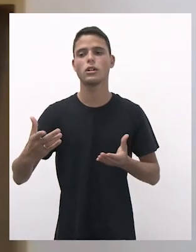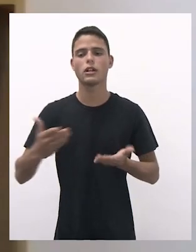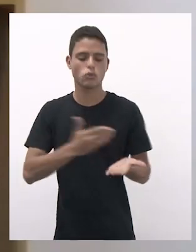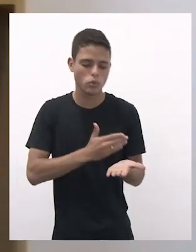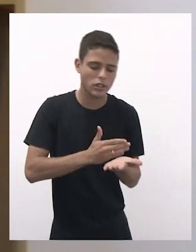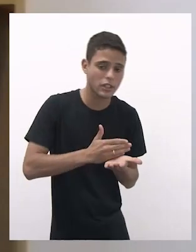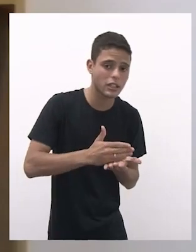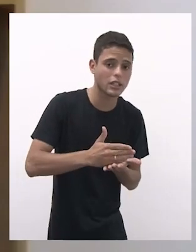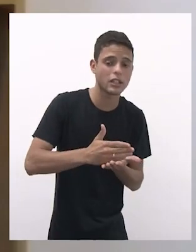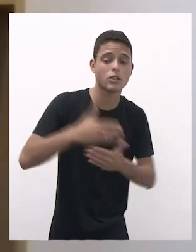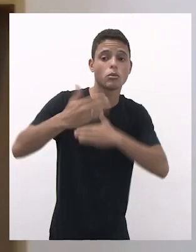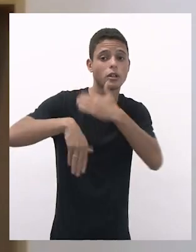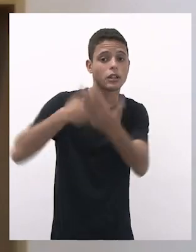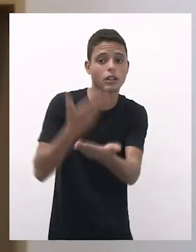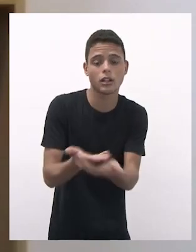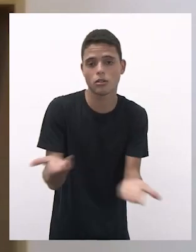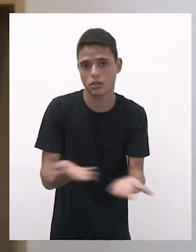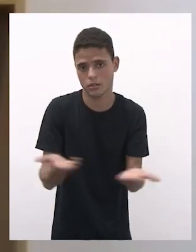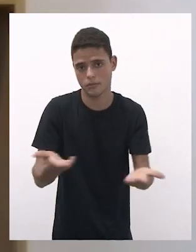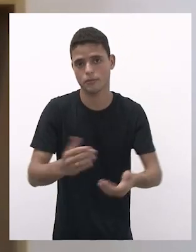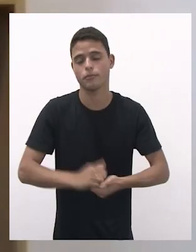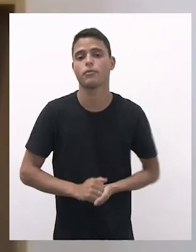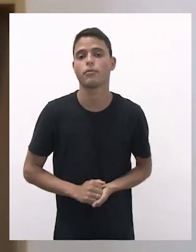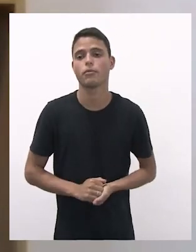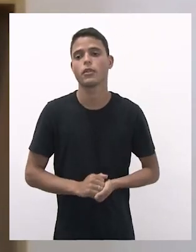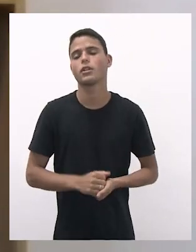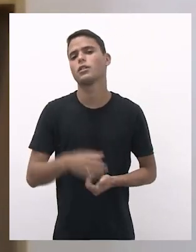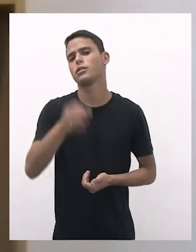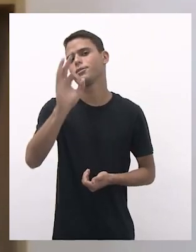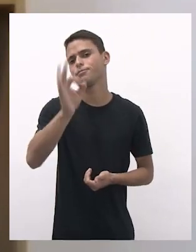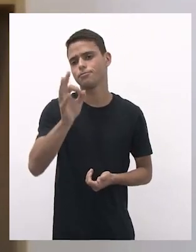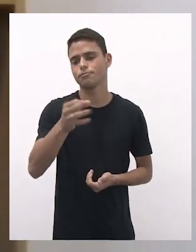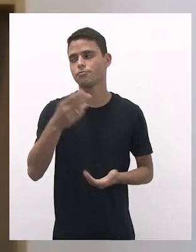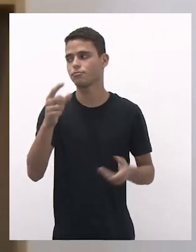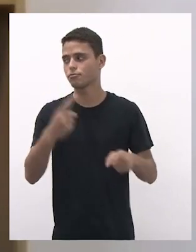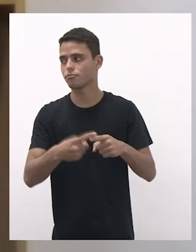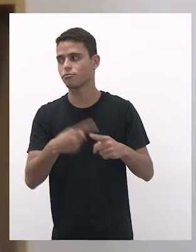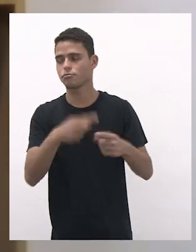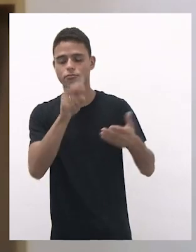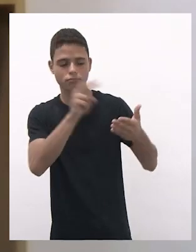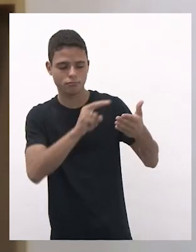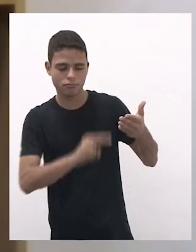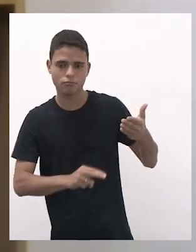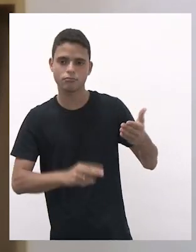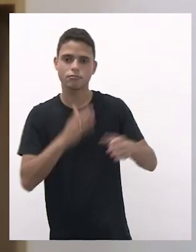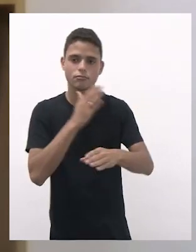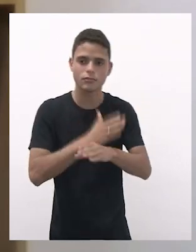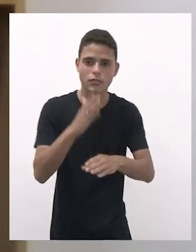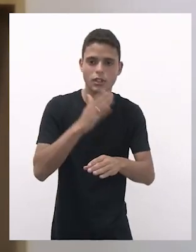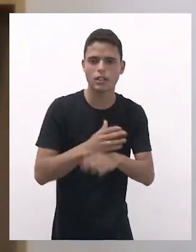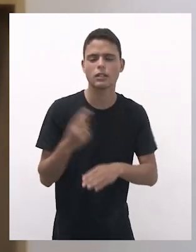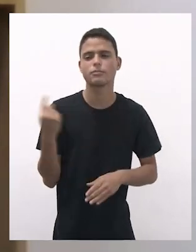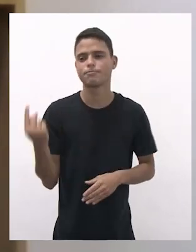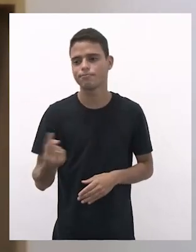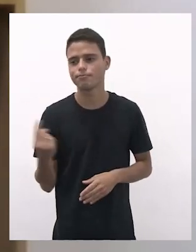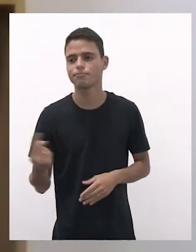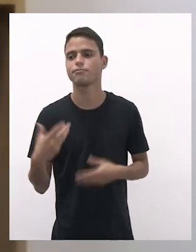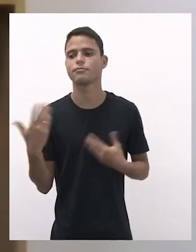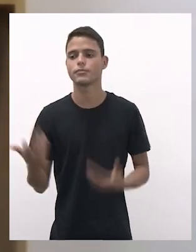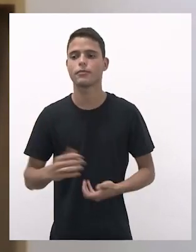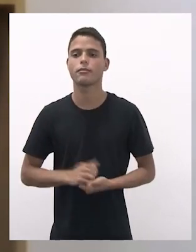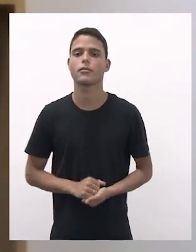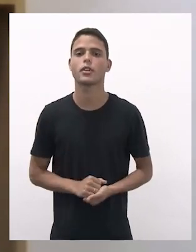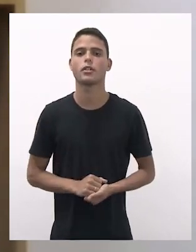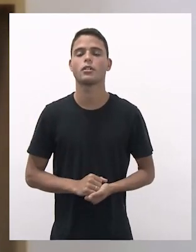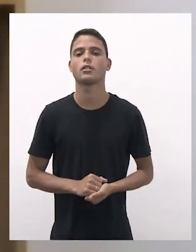agora? Com certeza, porque a leitura, ela é uma atividade muito solitária por si só,